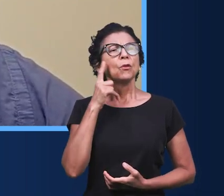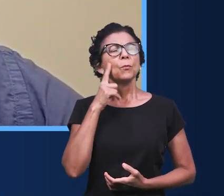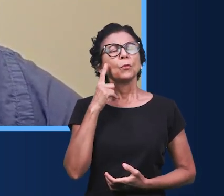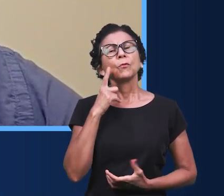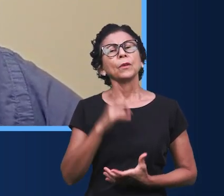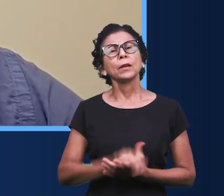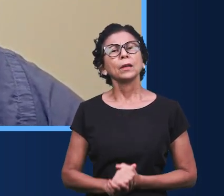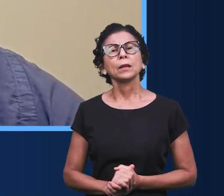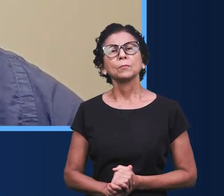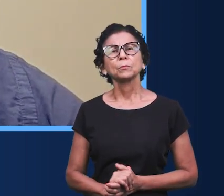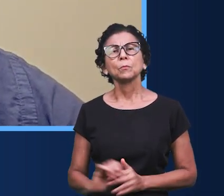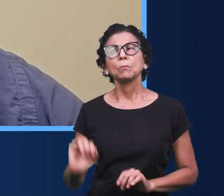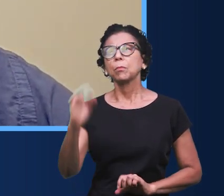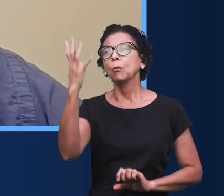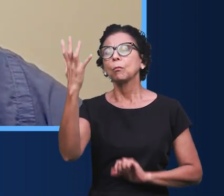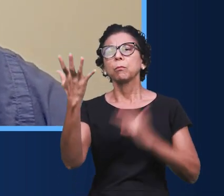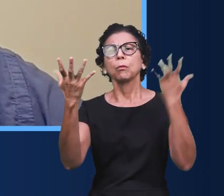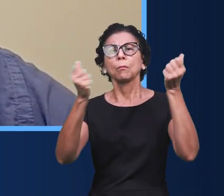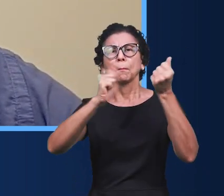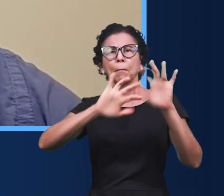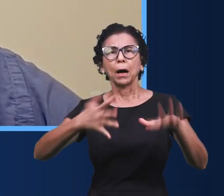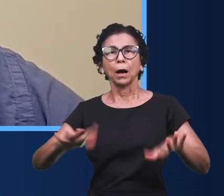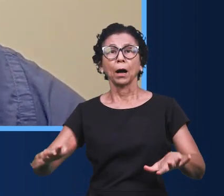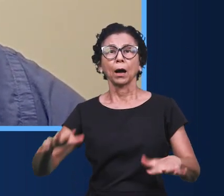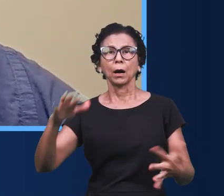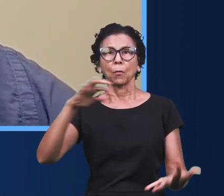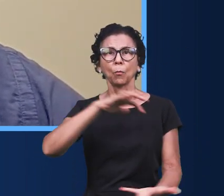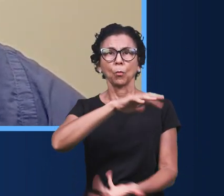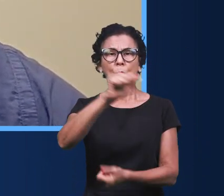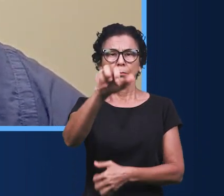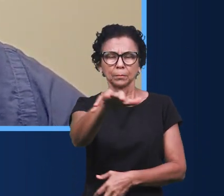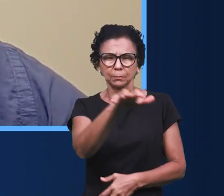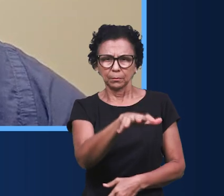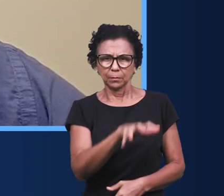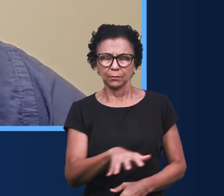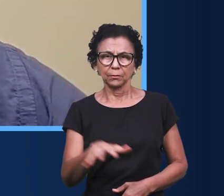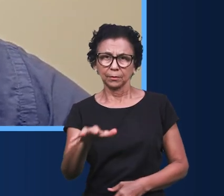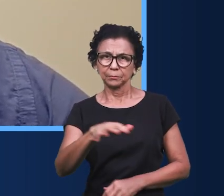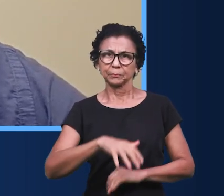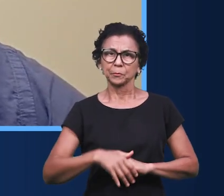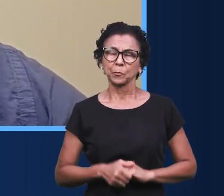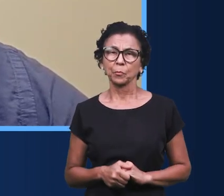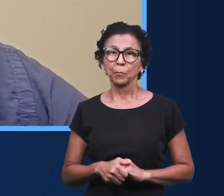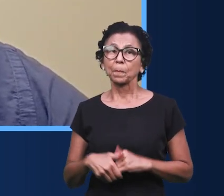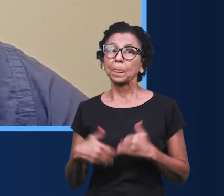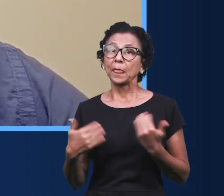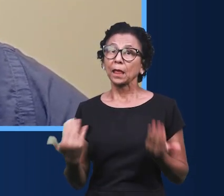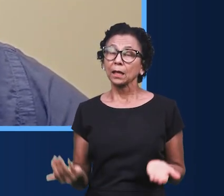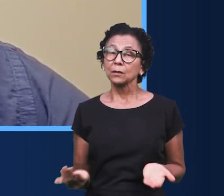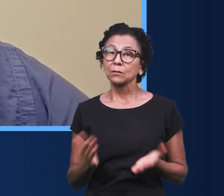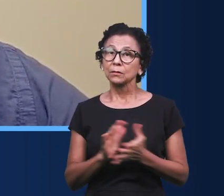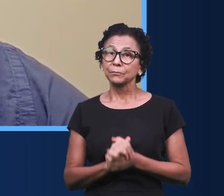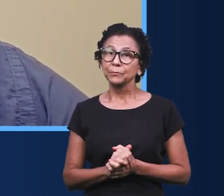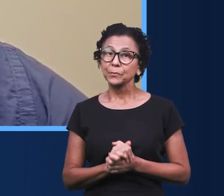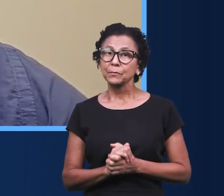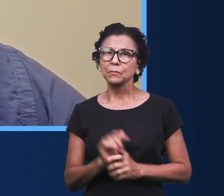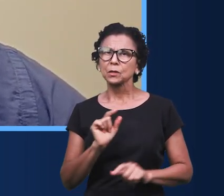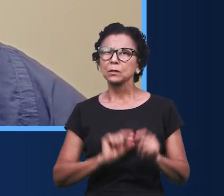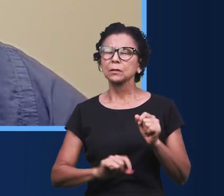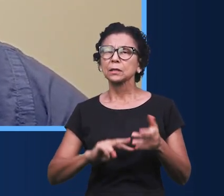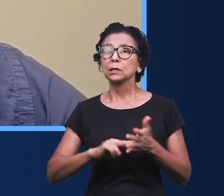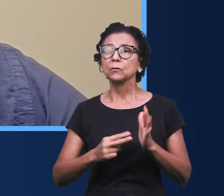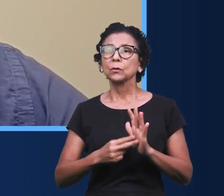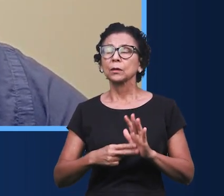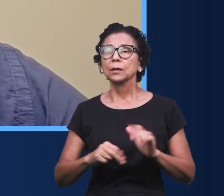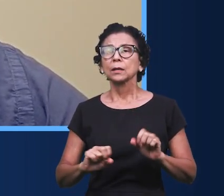de terremotos sentidas em várias partes do mundo como um dos marcadores proféticos que nos alertam para o